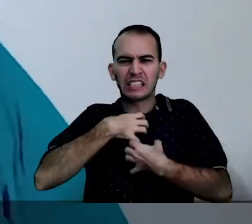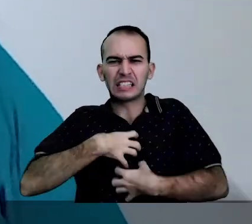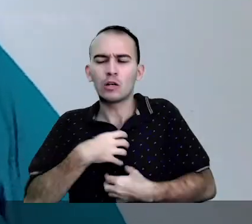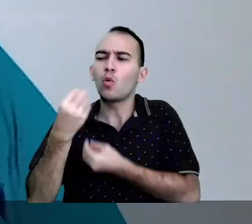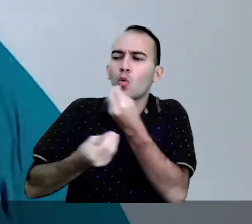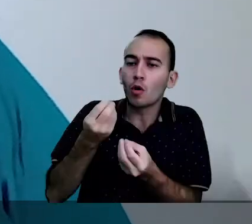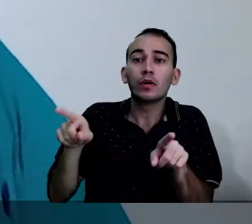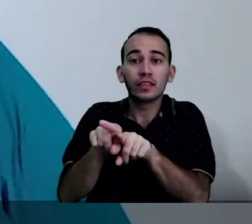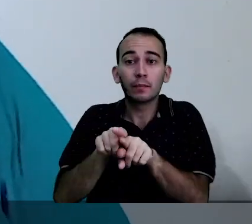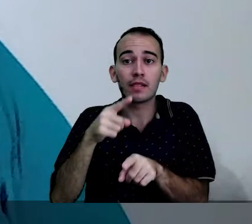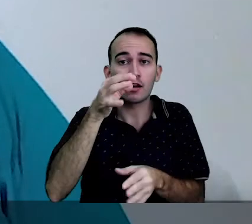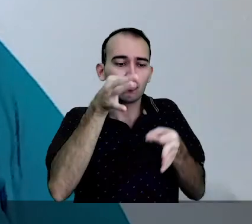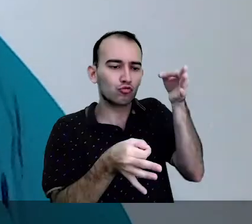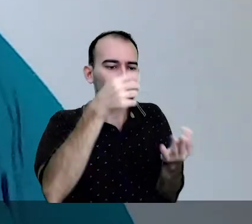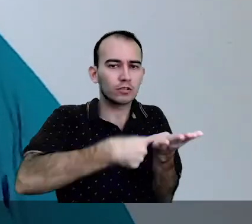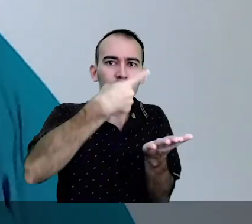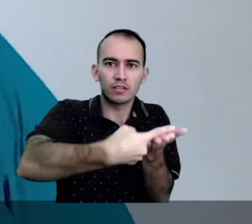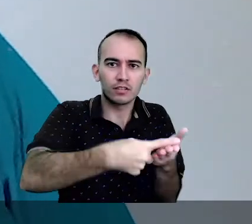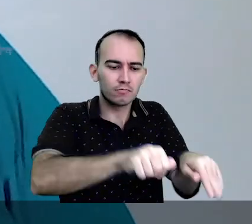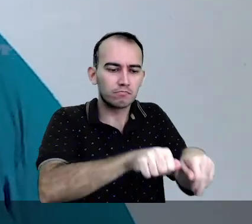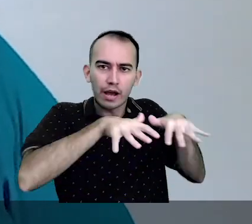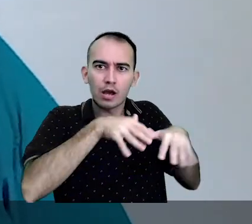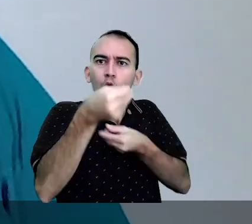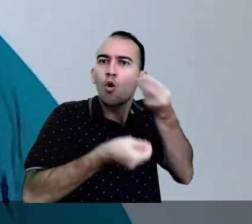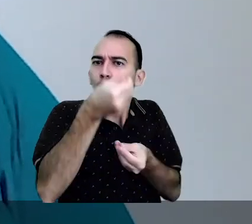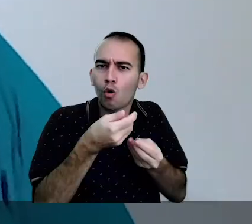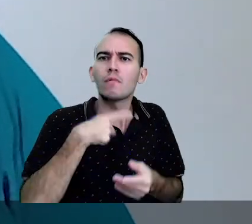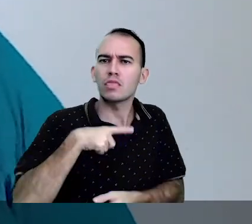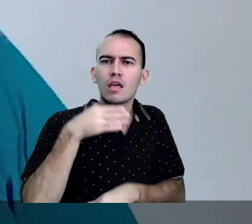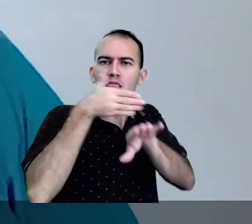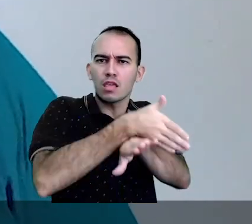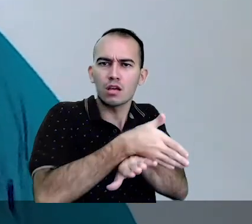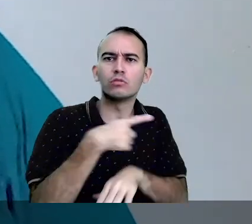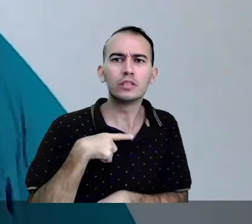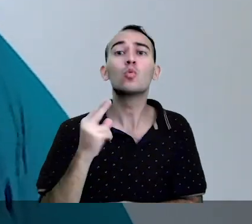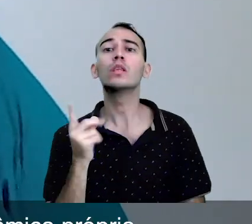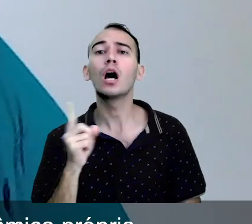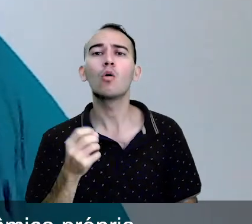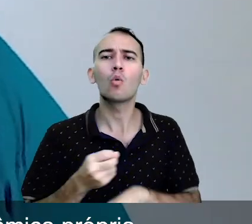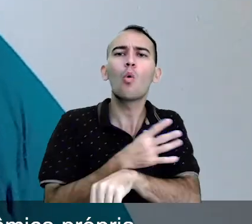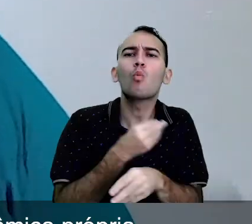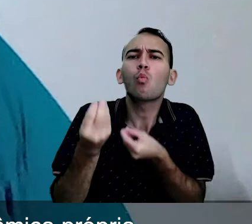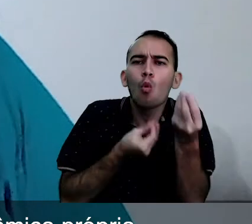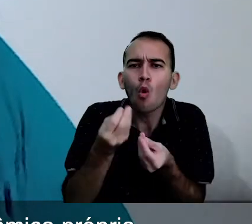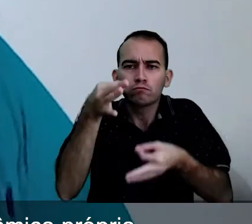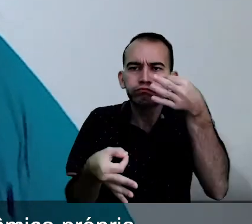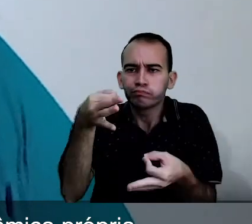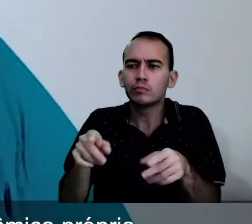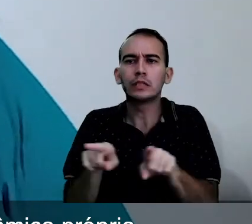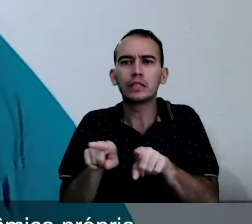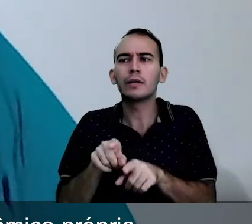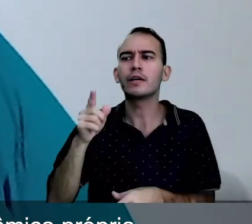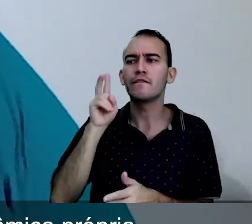despertados na audiência do coletivo. Também identificamos as principais características da atividade mediativista no